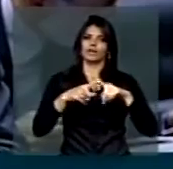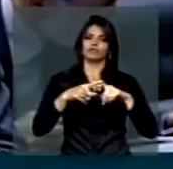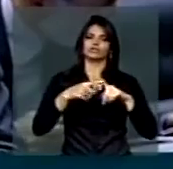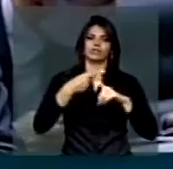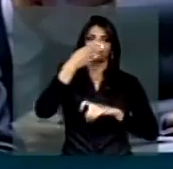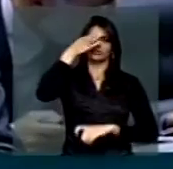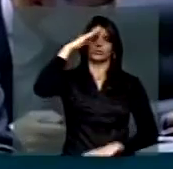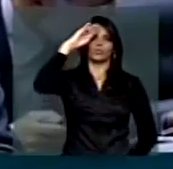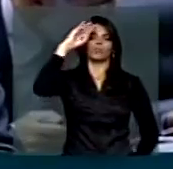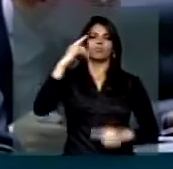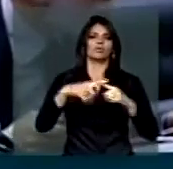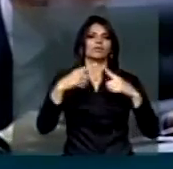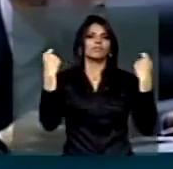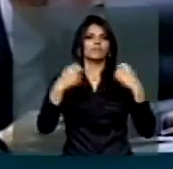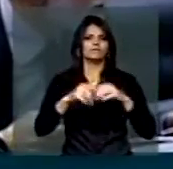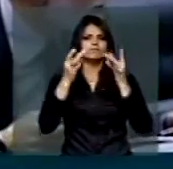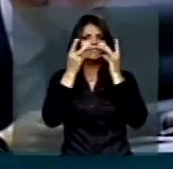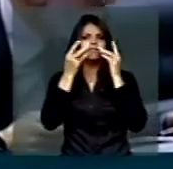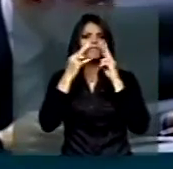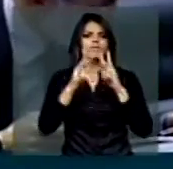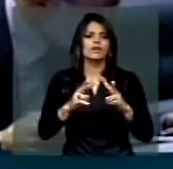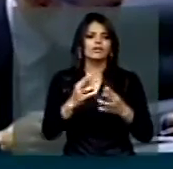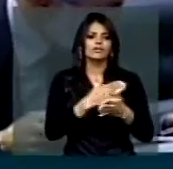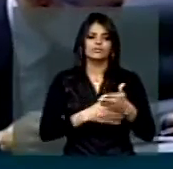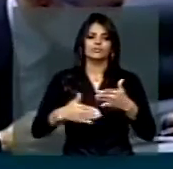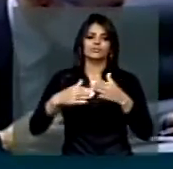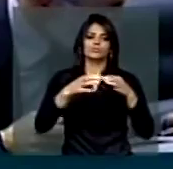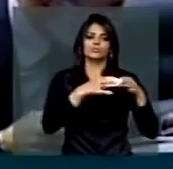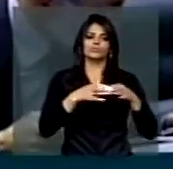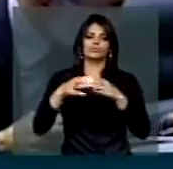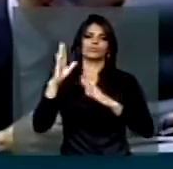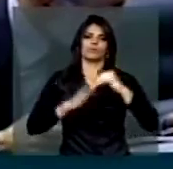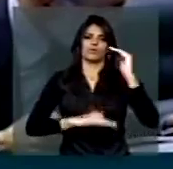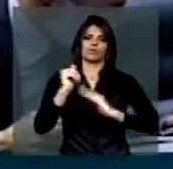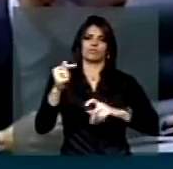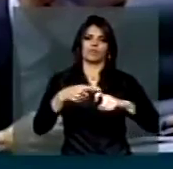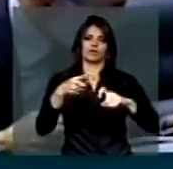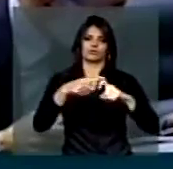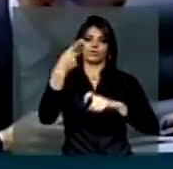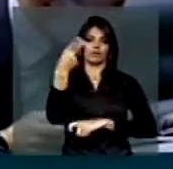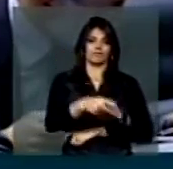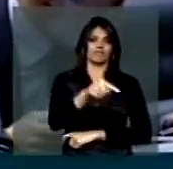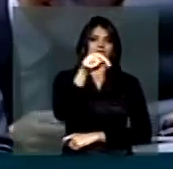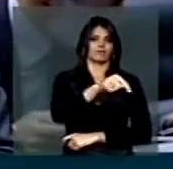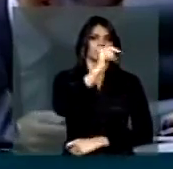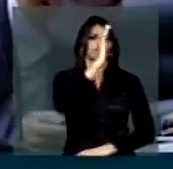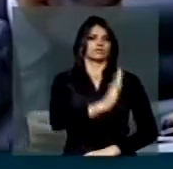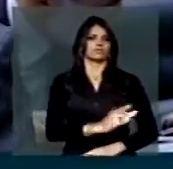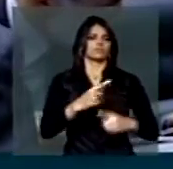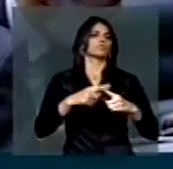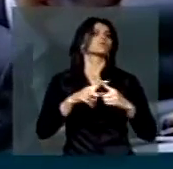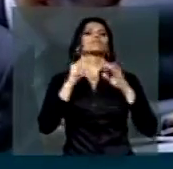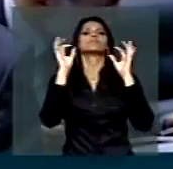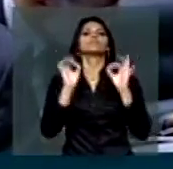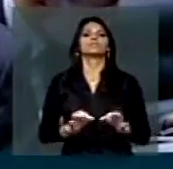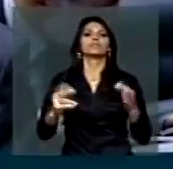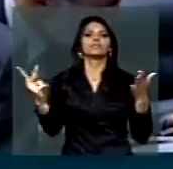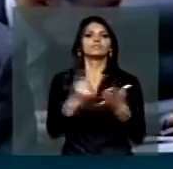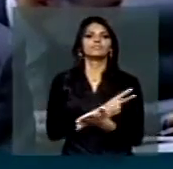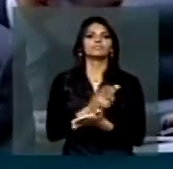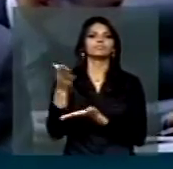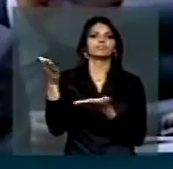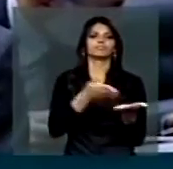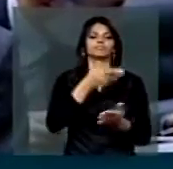preciso vermos a realidade do conjunto dos médicos cubanos que estão aqui no Brasil, porque certamente o caso trazido